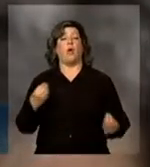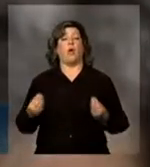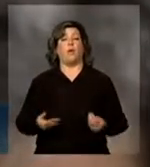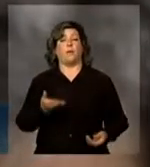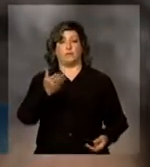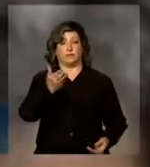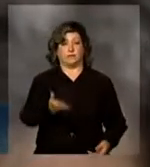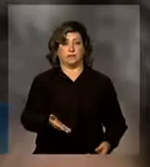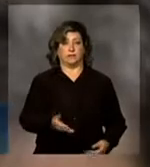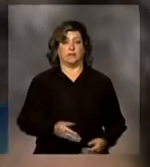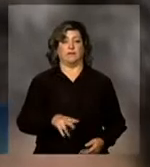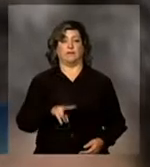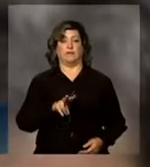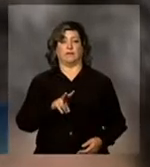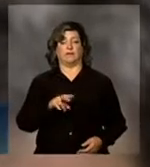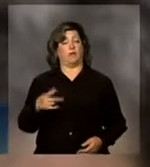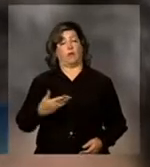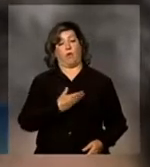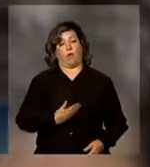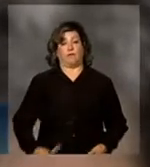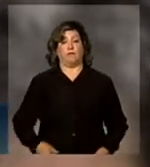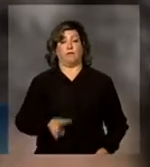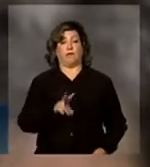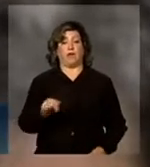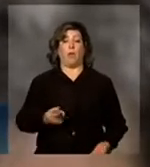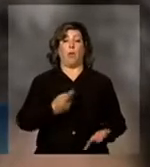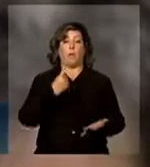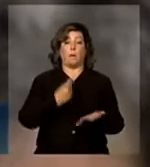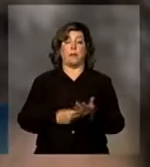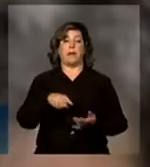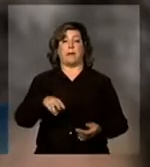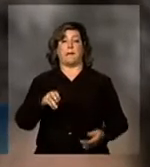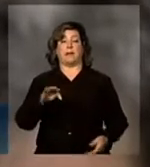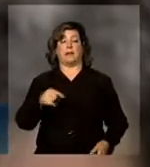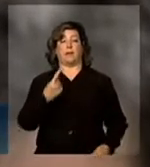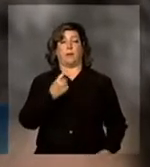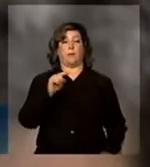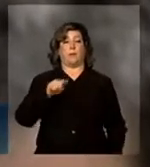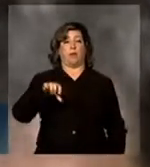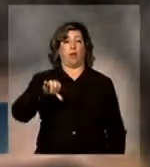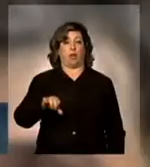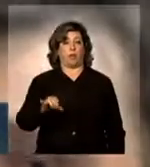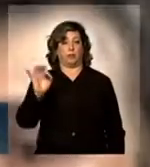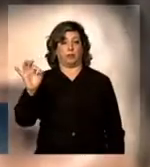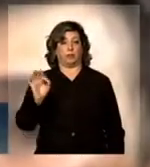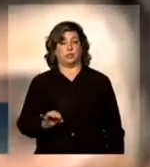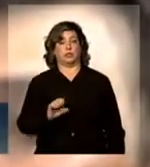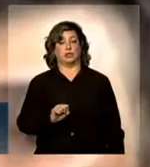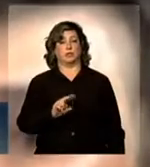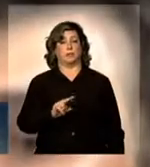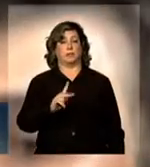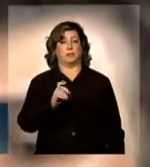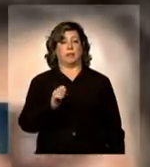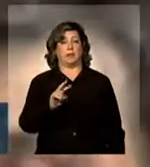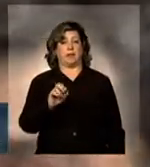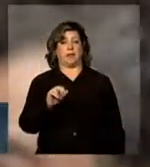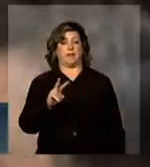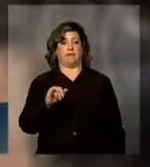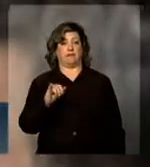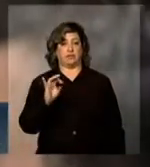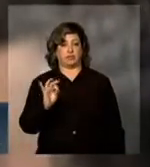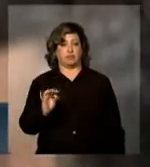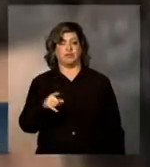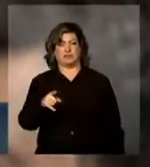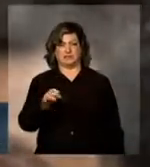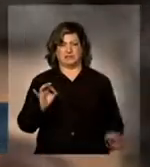vai, que o governo vai, né, cumprir essa meta de 1,9% de superávit. Se vai ter, o senhor garante dessa vez